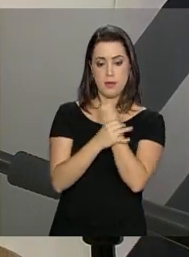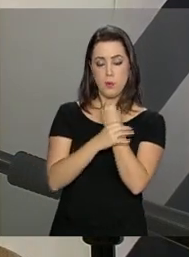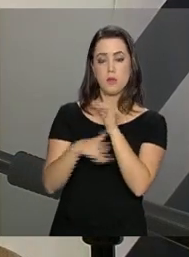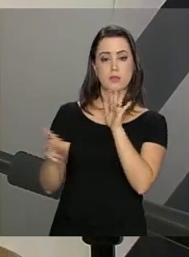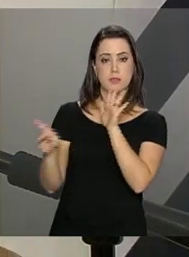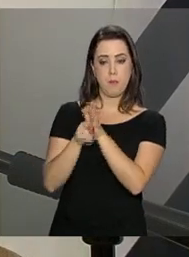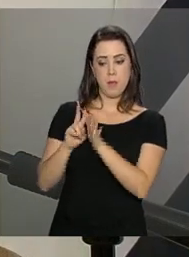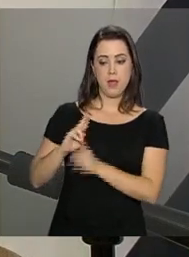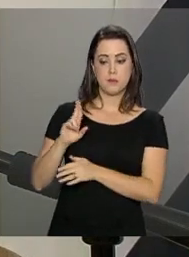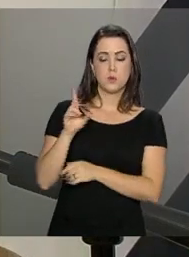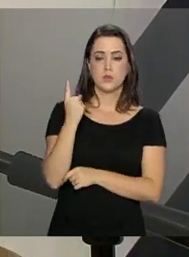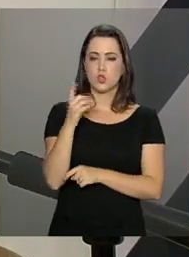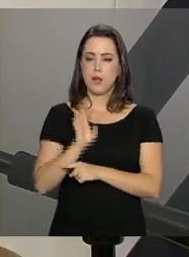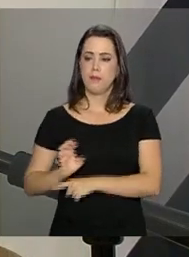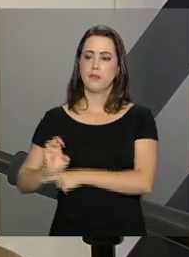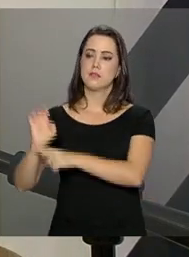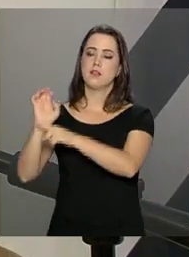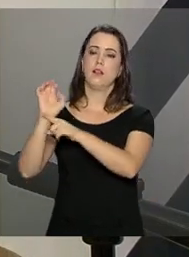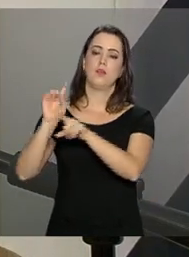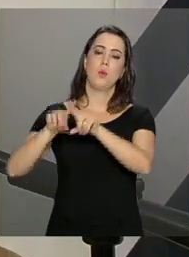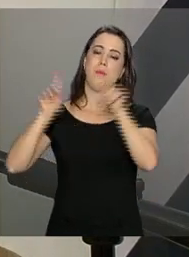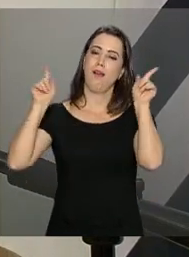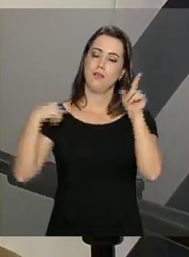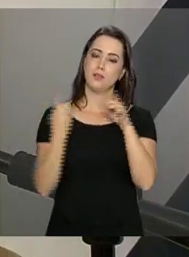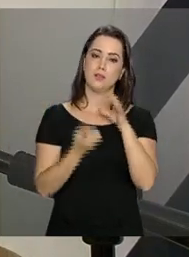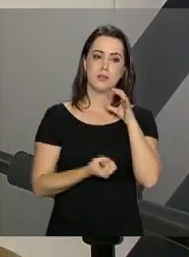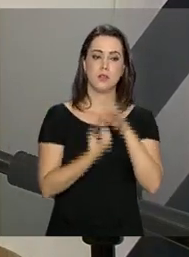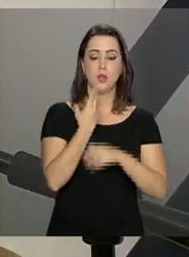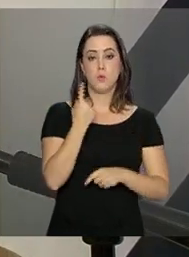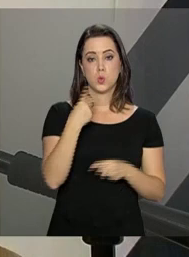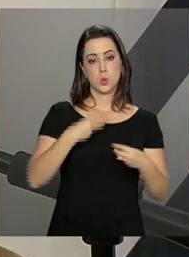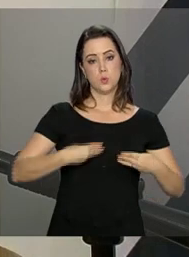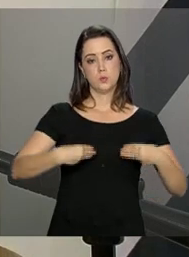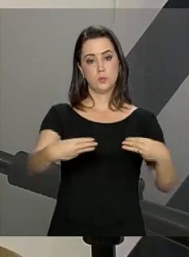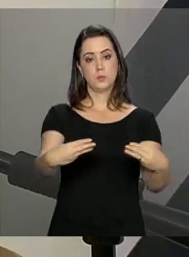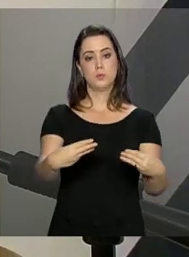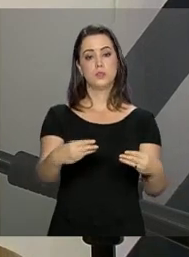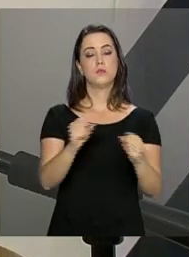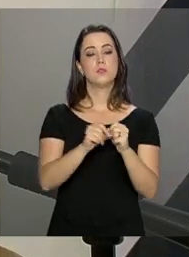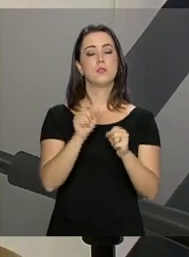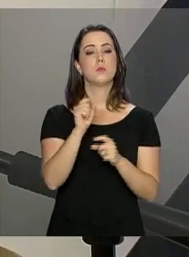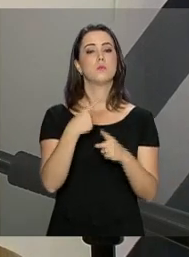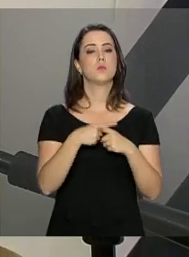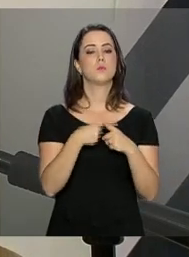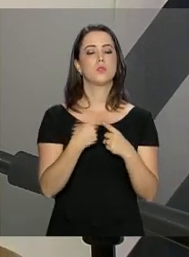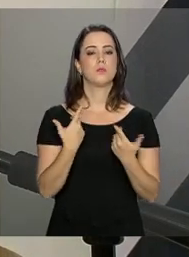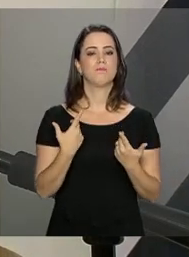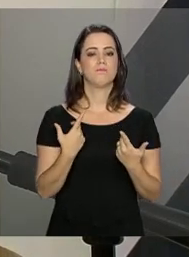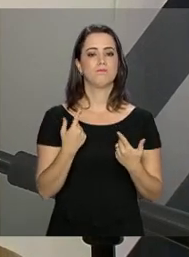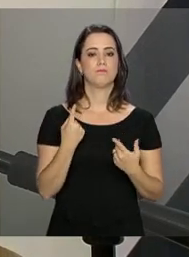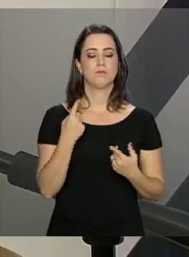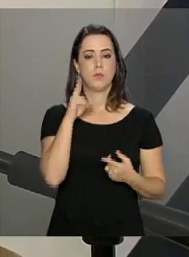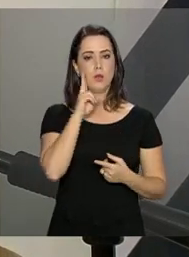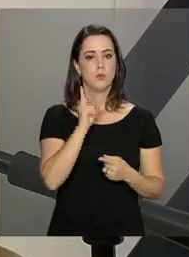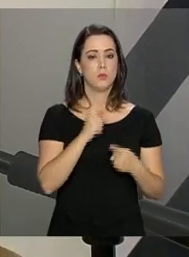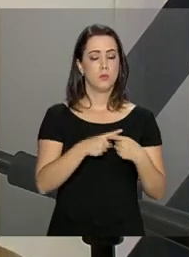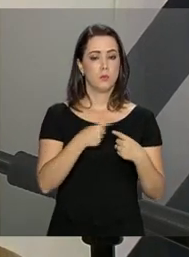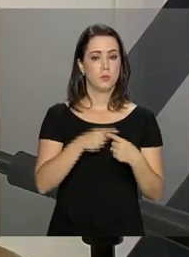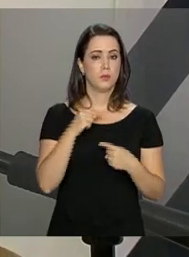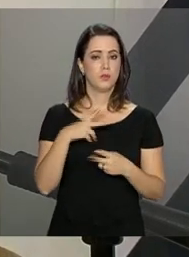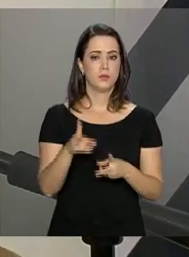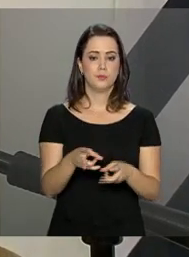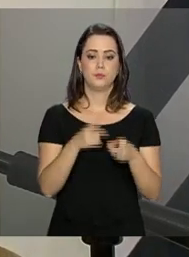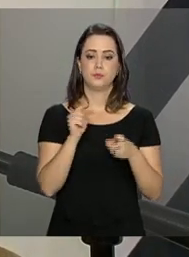estados federados mas ao criarmos o ministério da segurança pública o fizemos com a qualificação segundo a qual